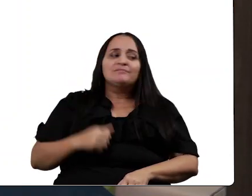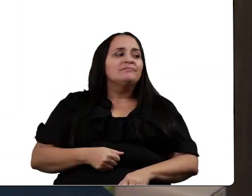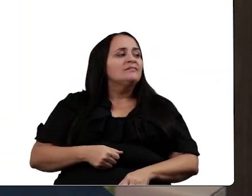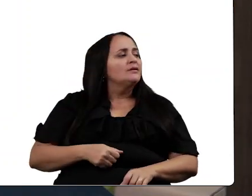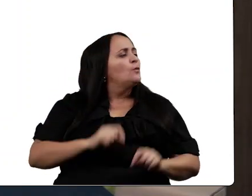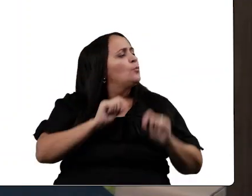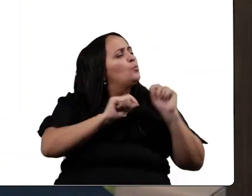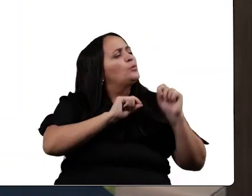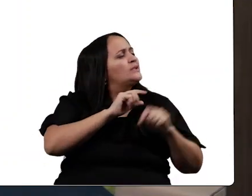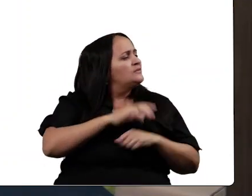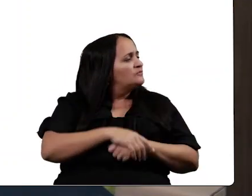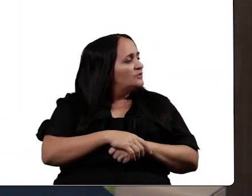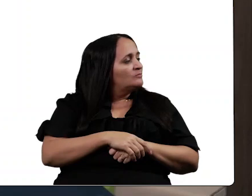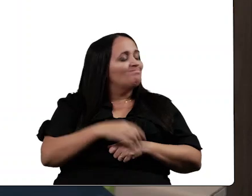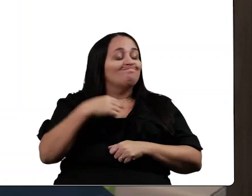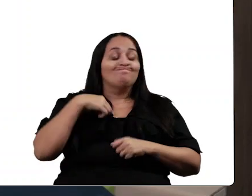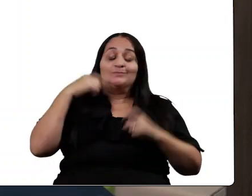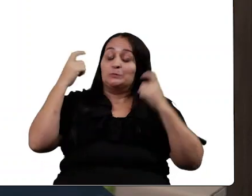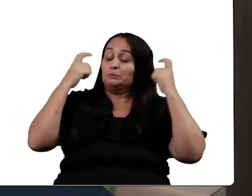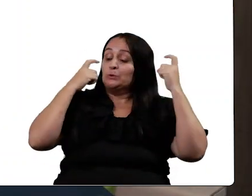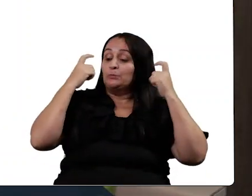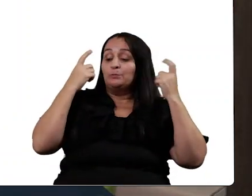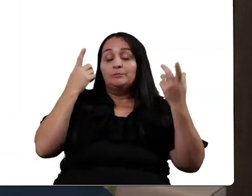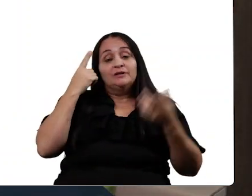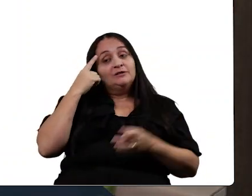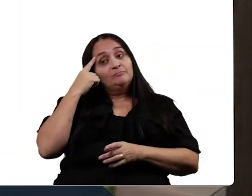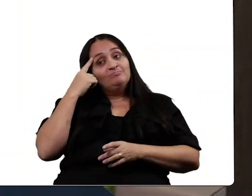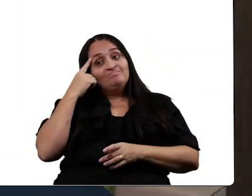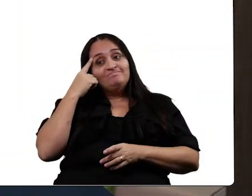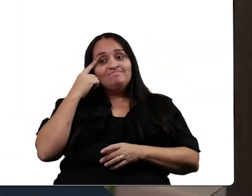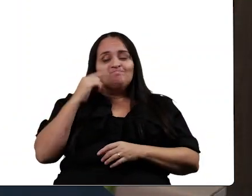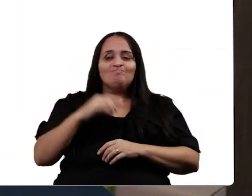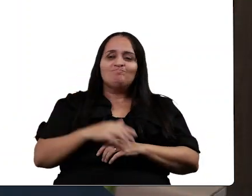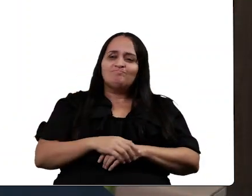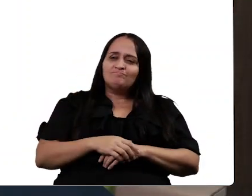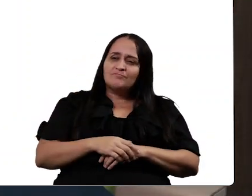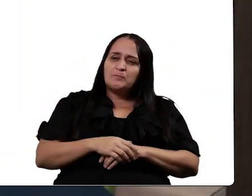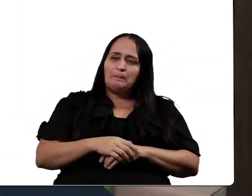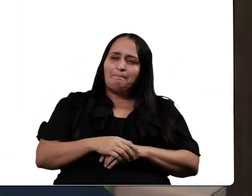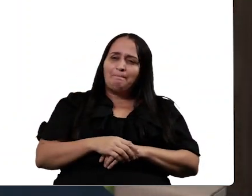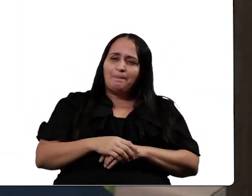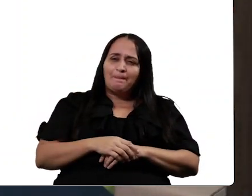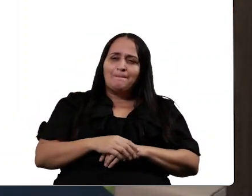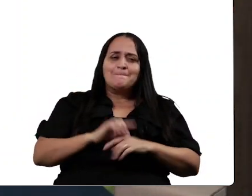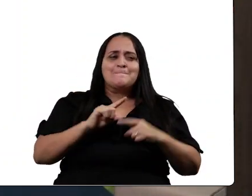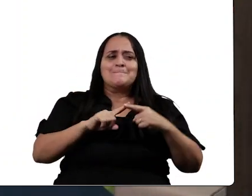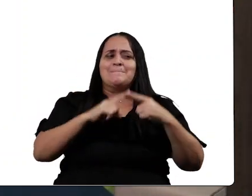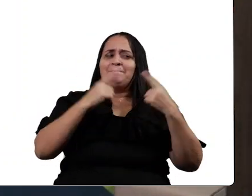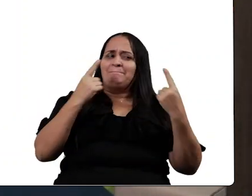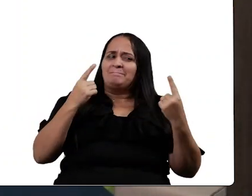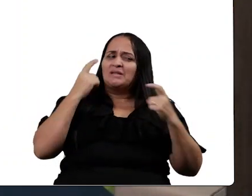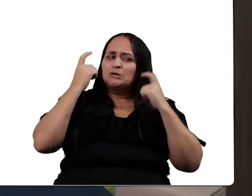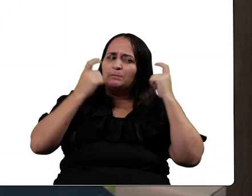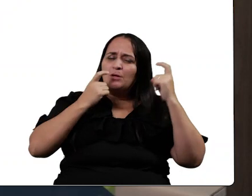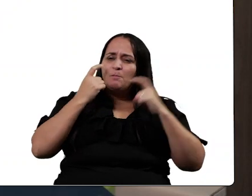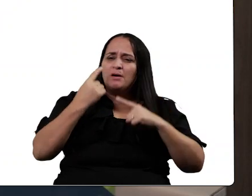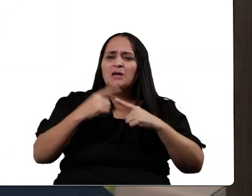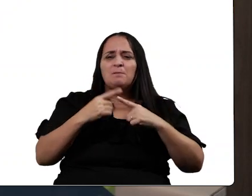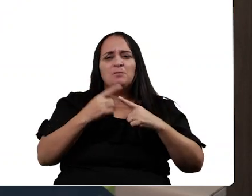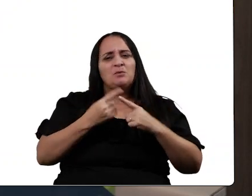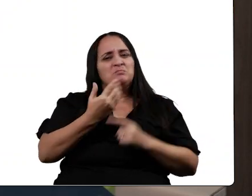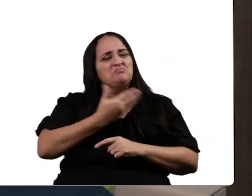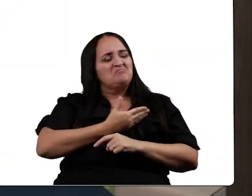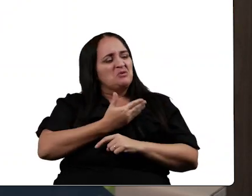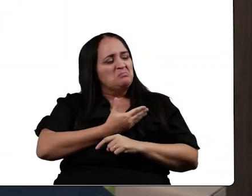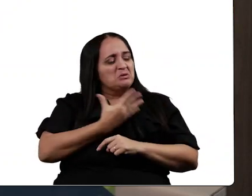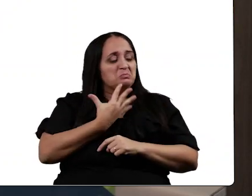que está acontecendo? Você lembra que eu tava toda animada que eu ia receber meu amigo, mas eu tô achando que esse meu amigo é meio, sabe,